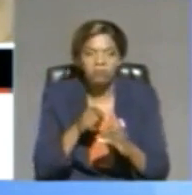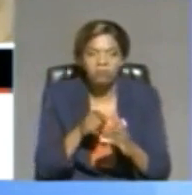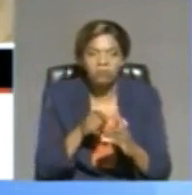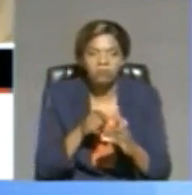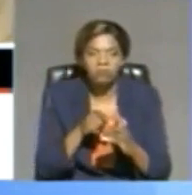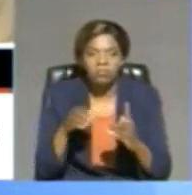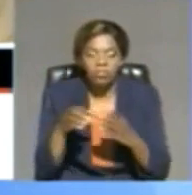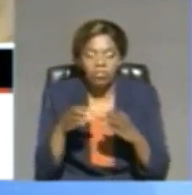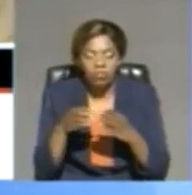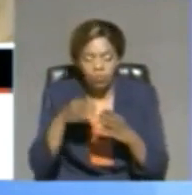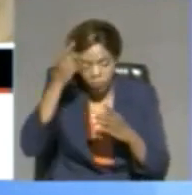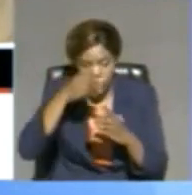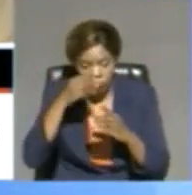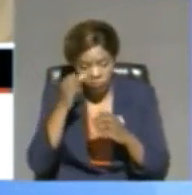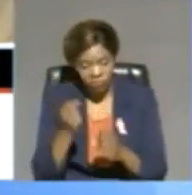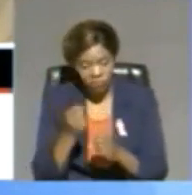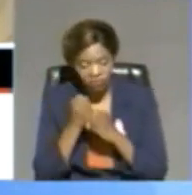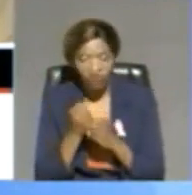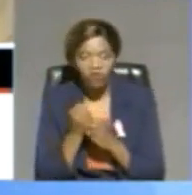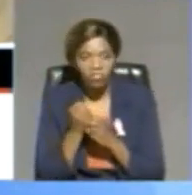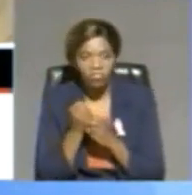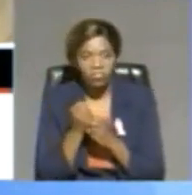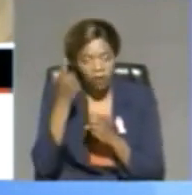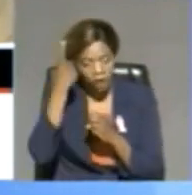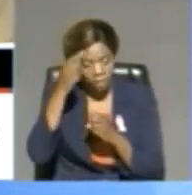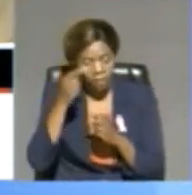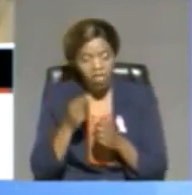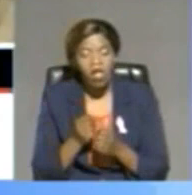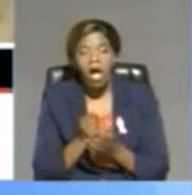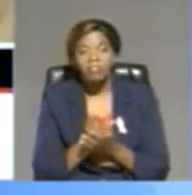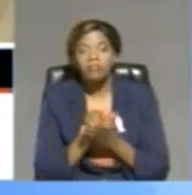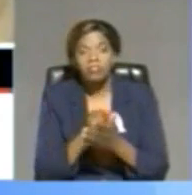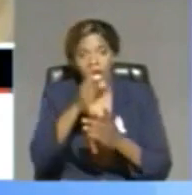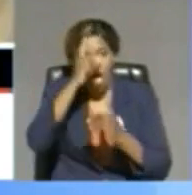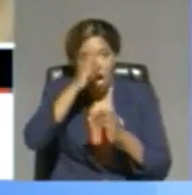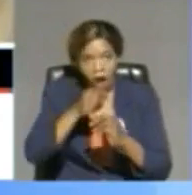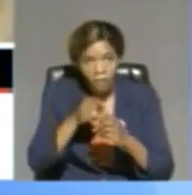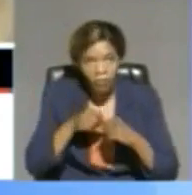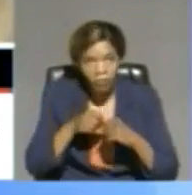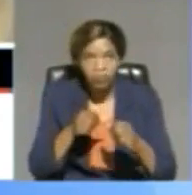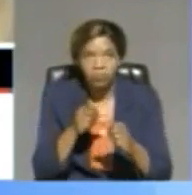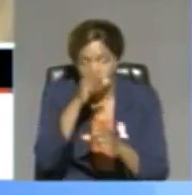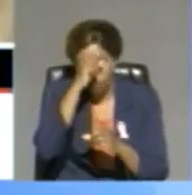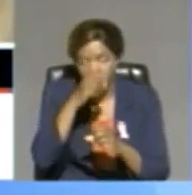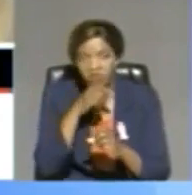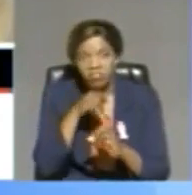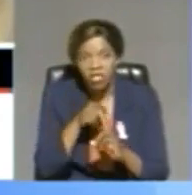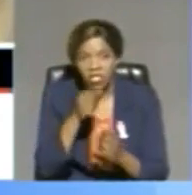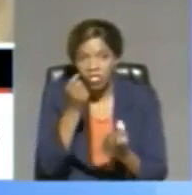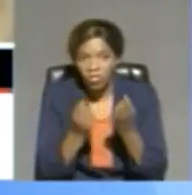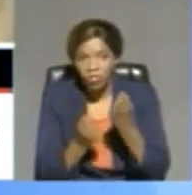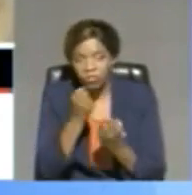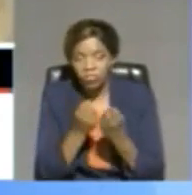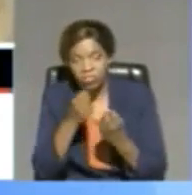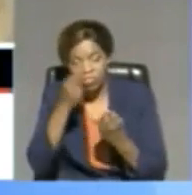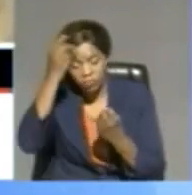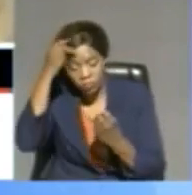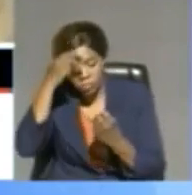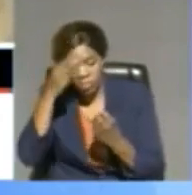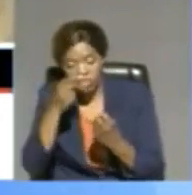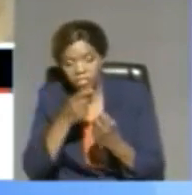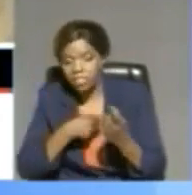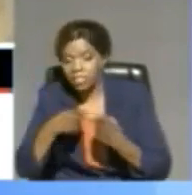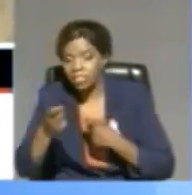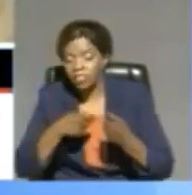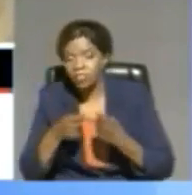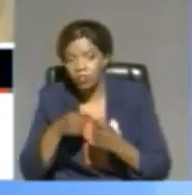unidade partidária for suficiente para mantê-lo de forma segura na condução das políticas econômicas